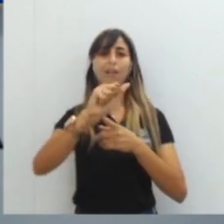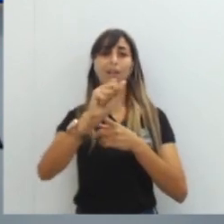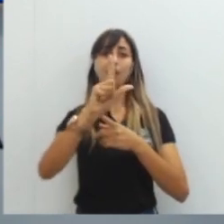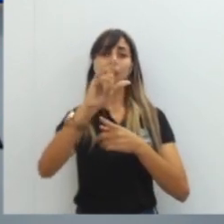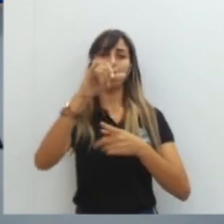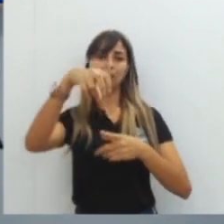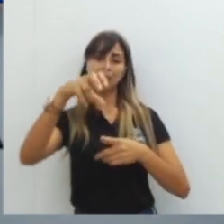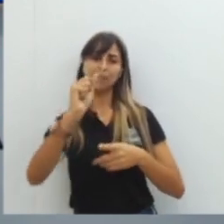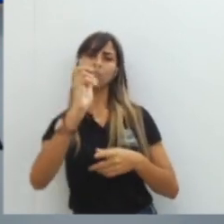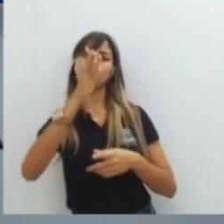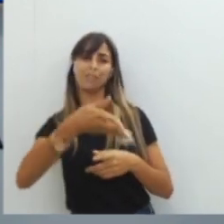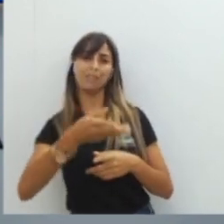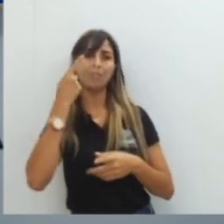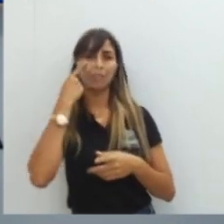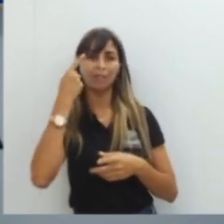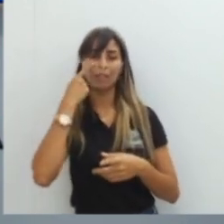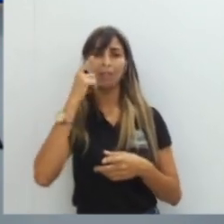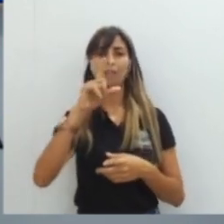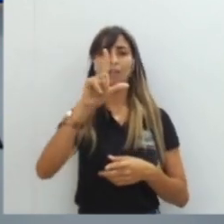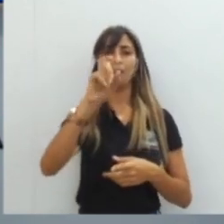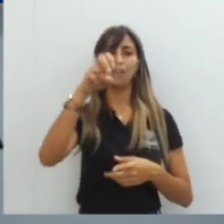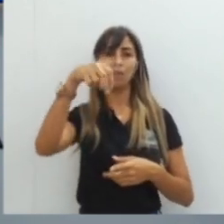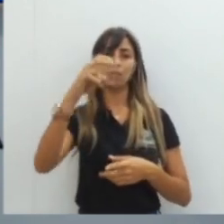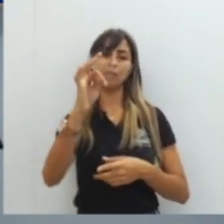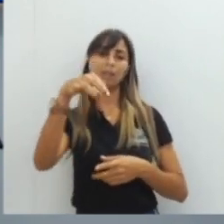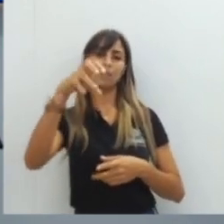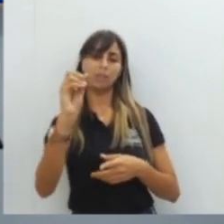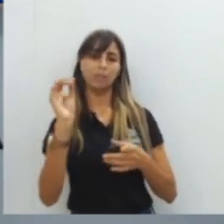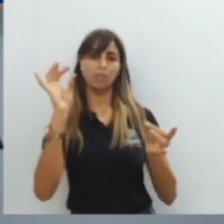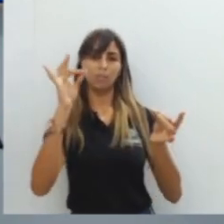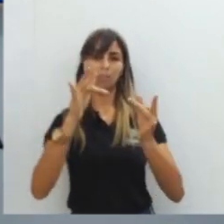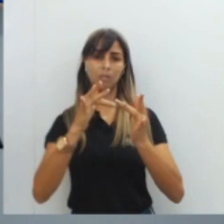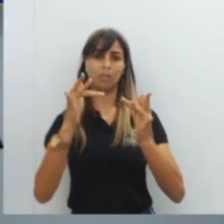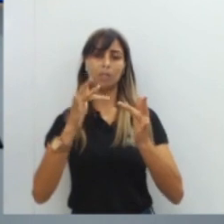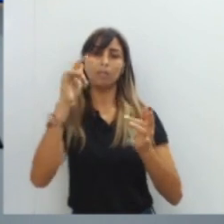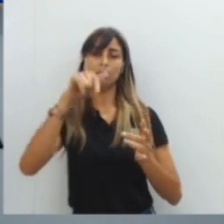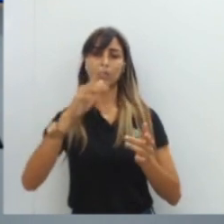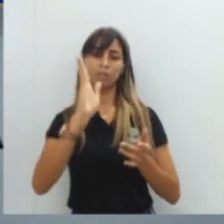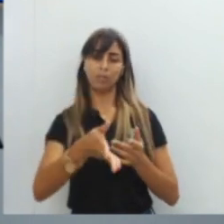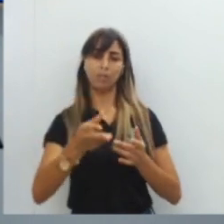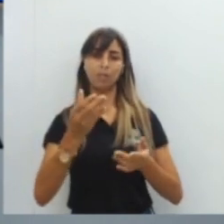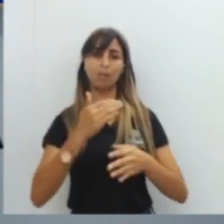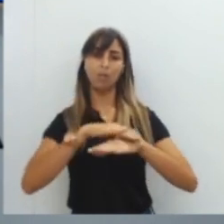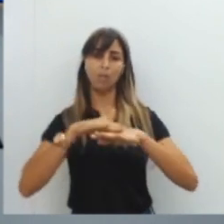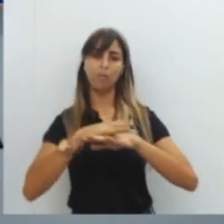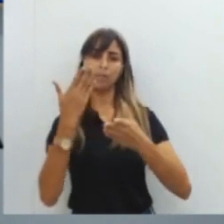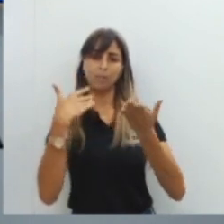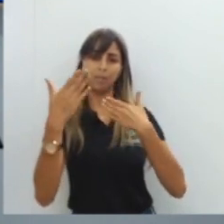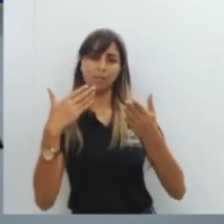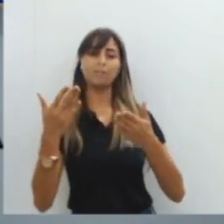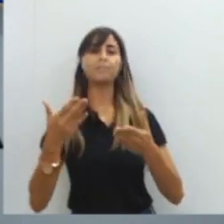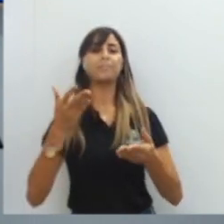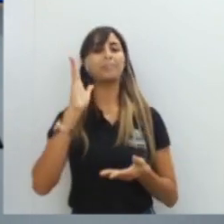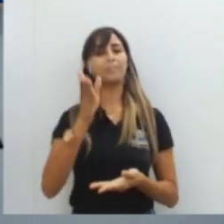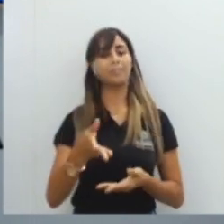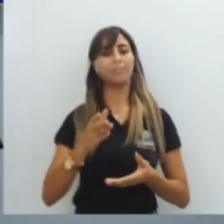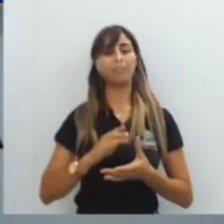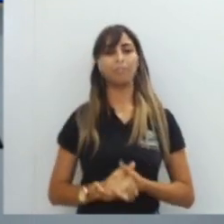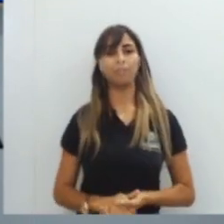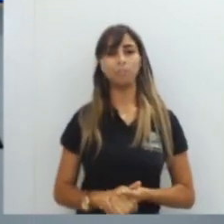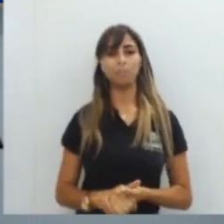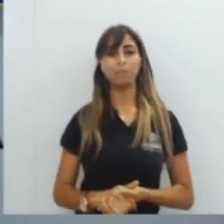a Adriana, Leonardo, estão conectados aqui, conversando comigo em tempo real, né?